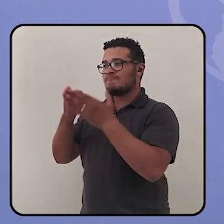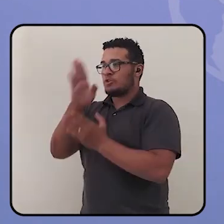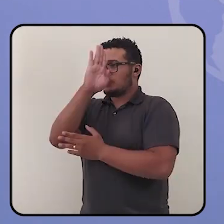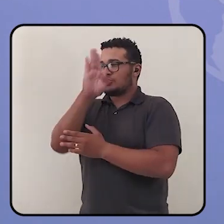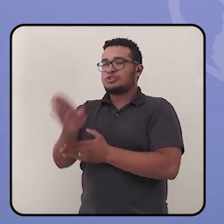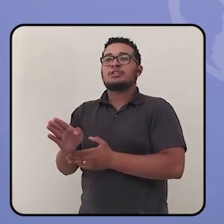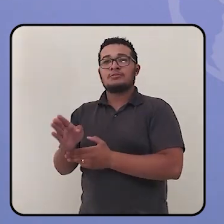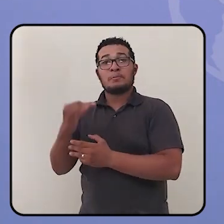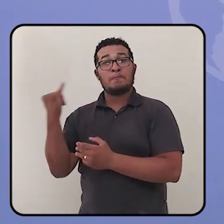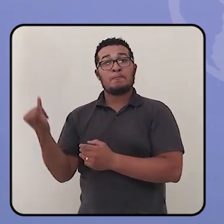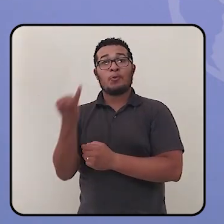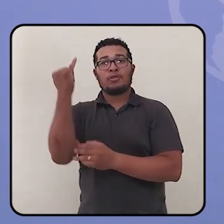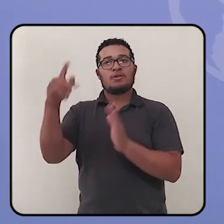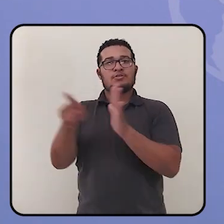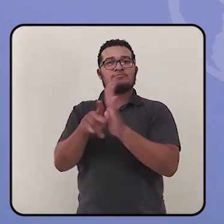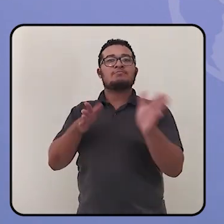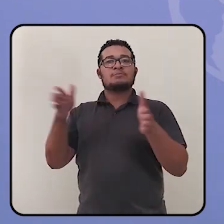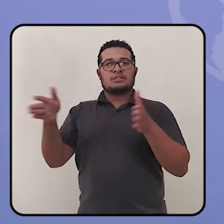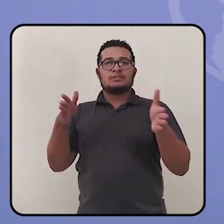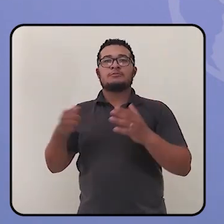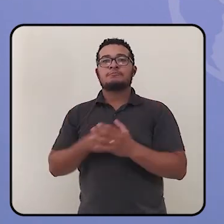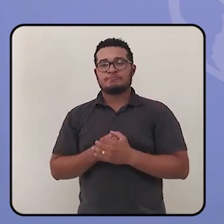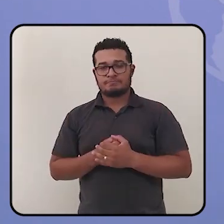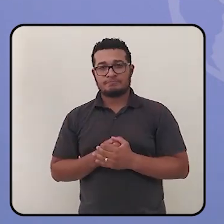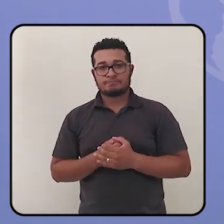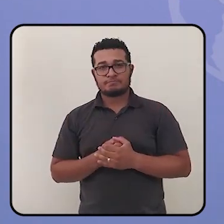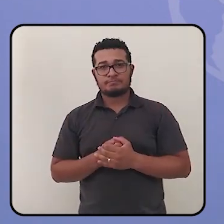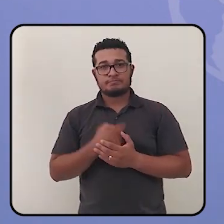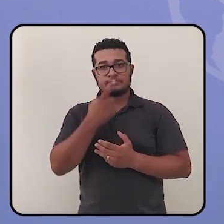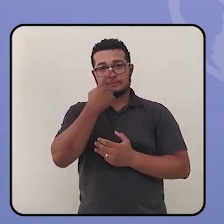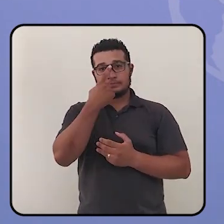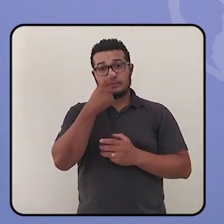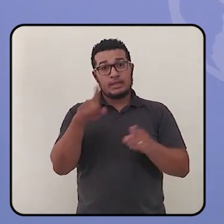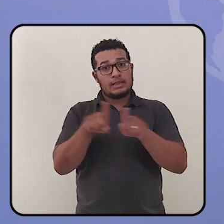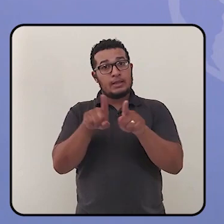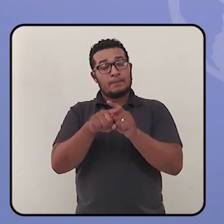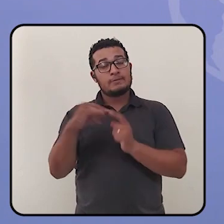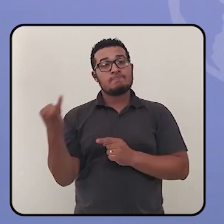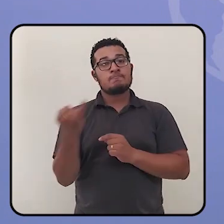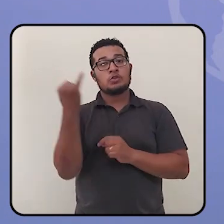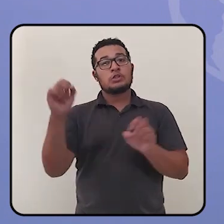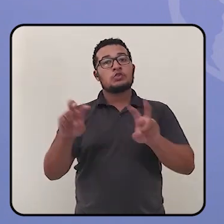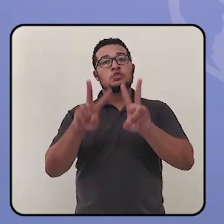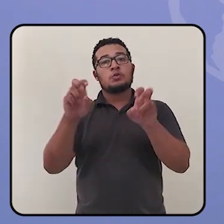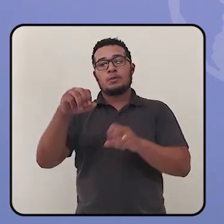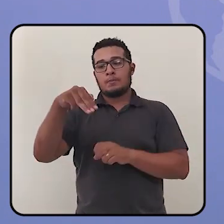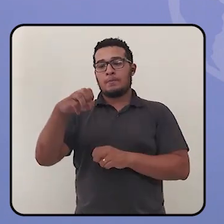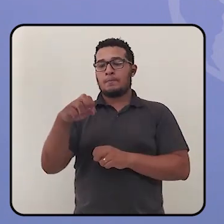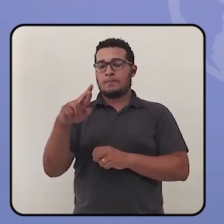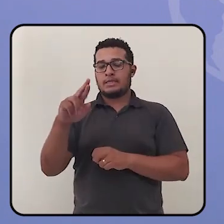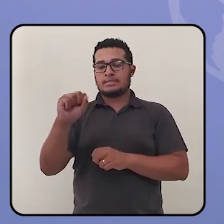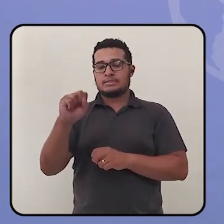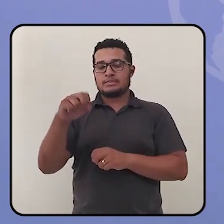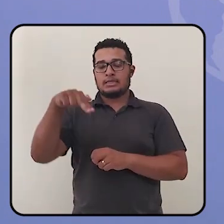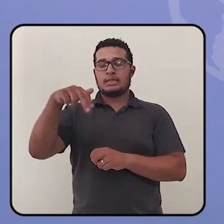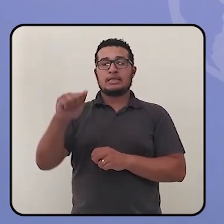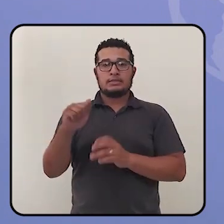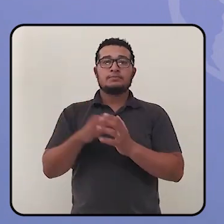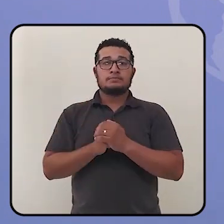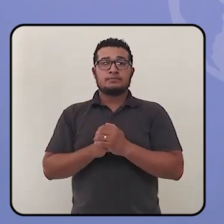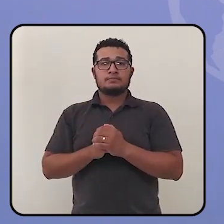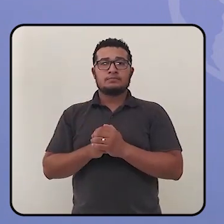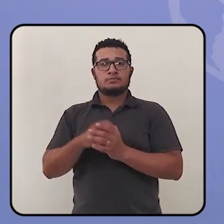era tão importante para aquela época vamos verificar outra informação importante sobre os mecenas e sobre o